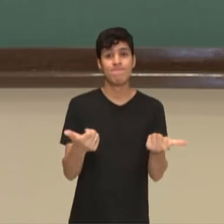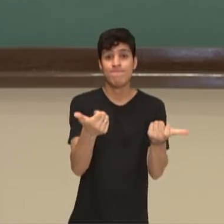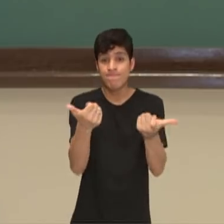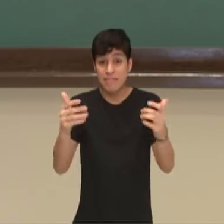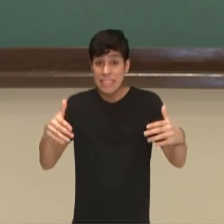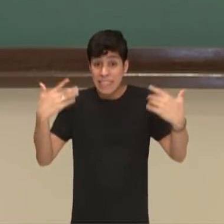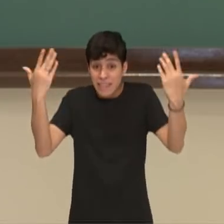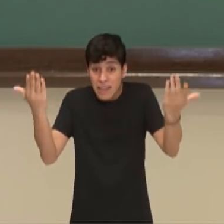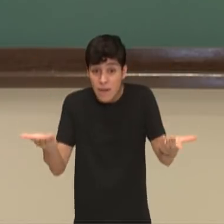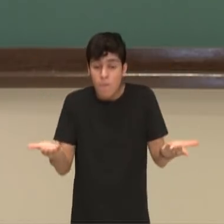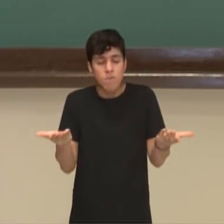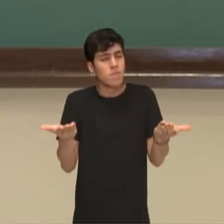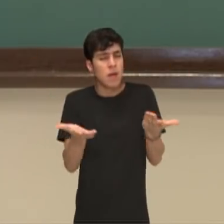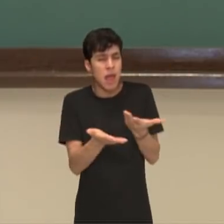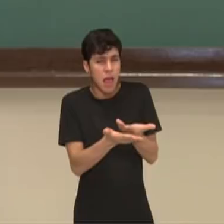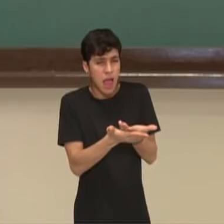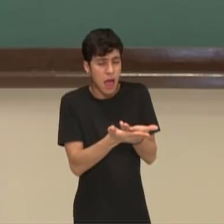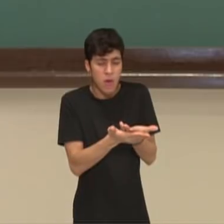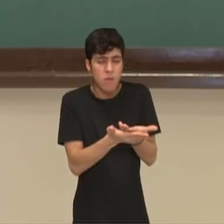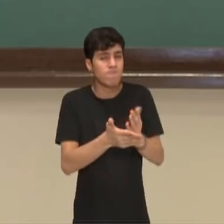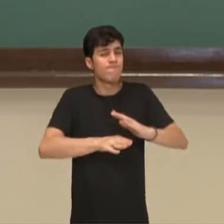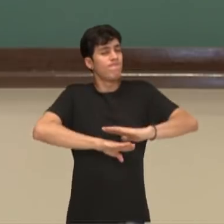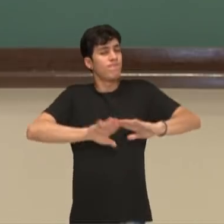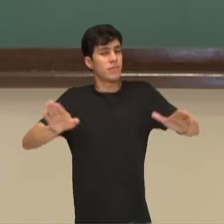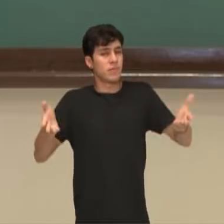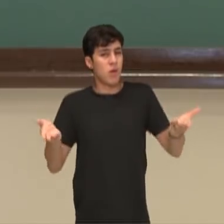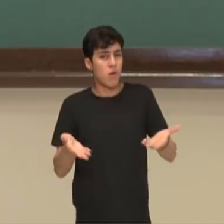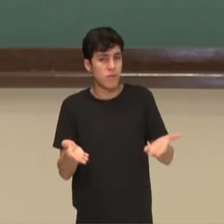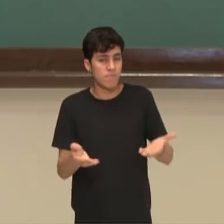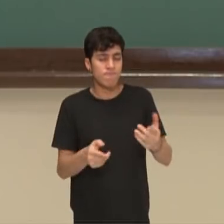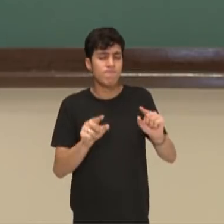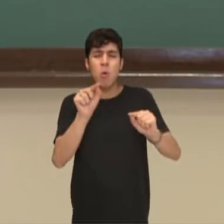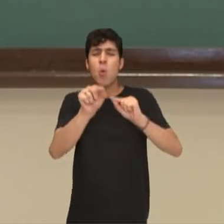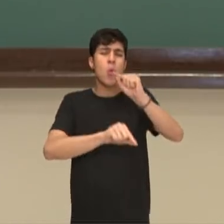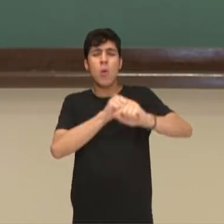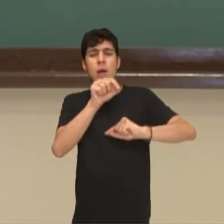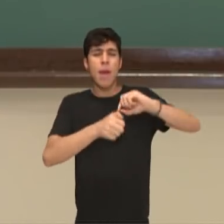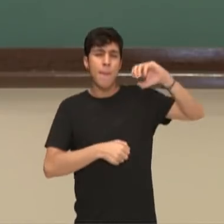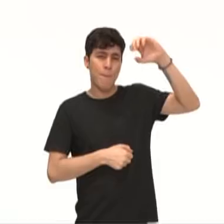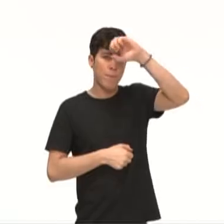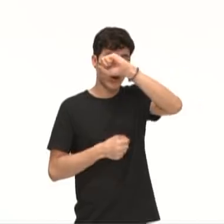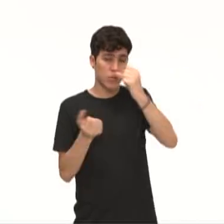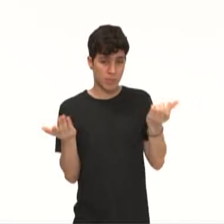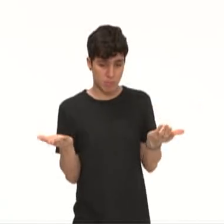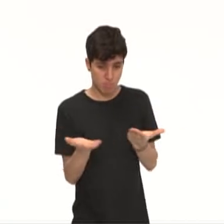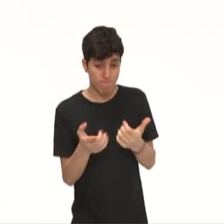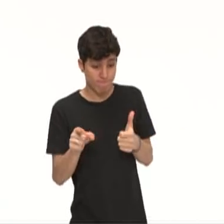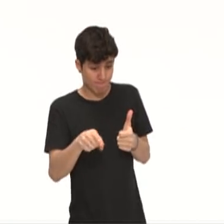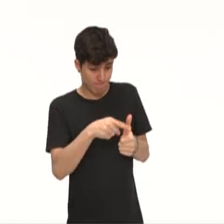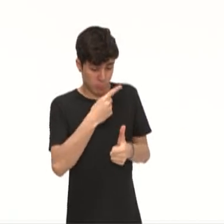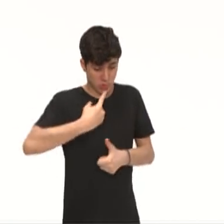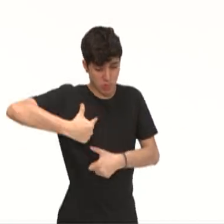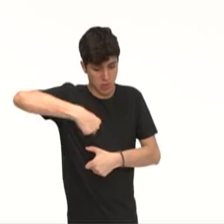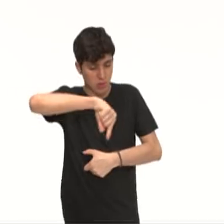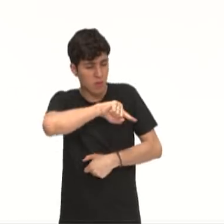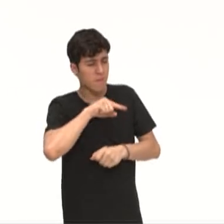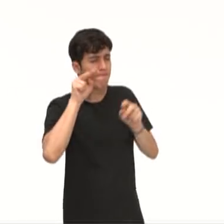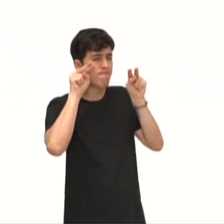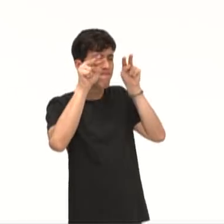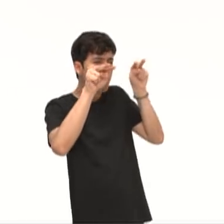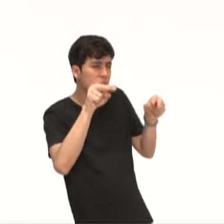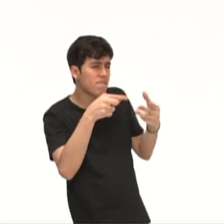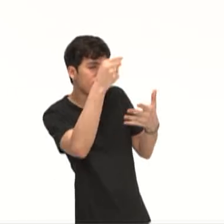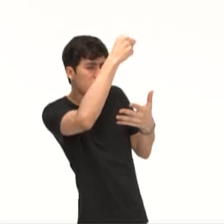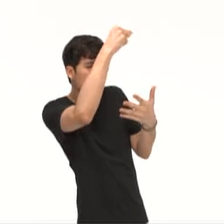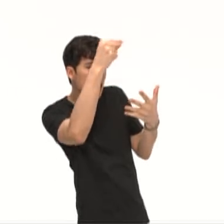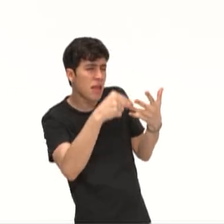Então, vamos finalizar a aula de hoje, gente. O que nós aprendemos, o que nós vimos? Analisamos os aspectos da produção artística